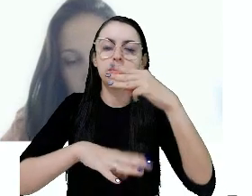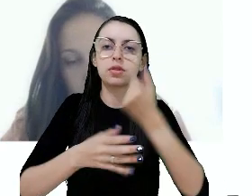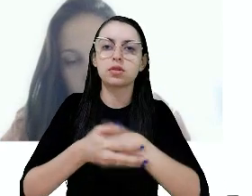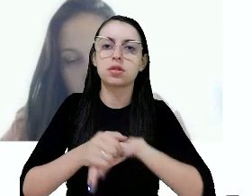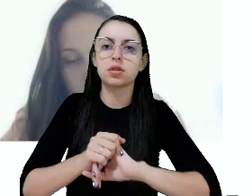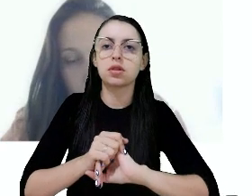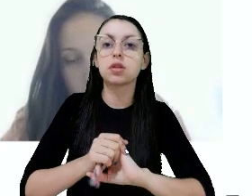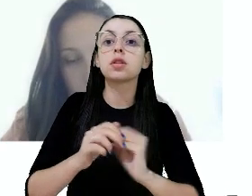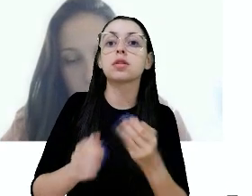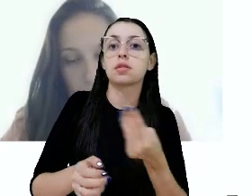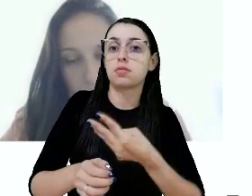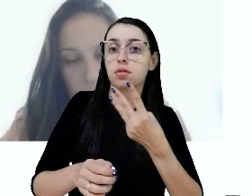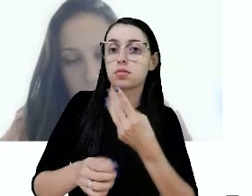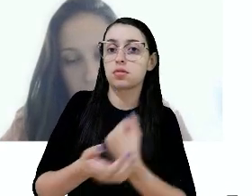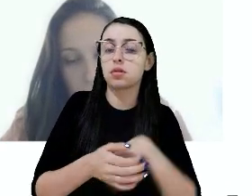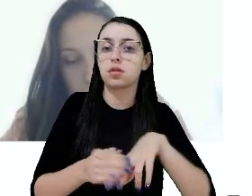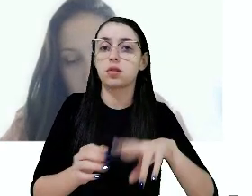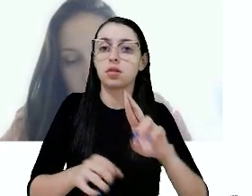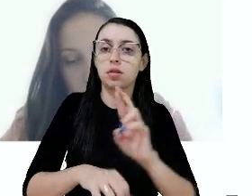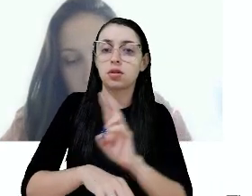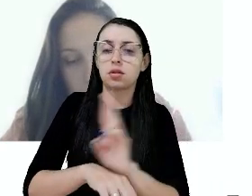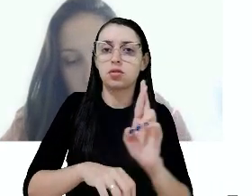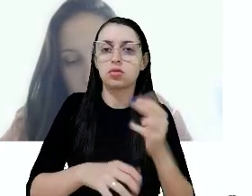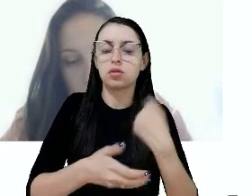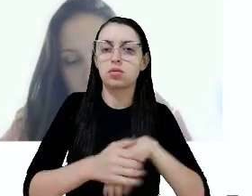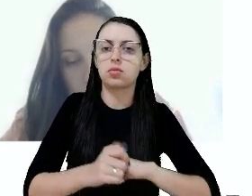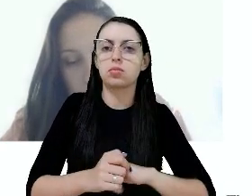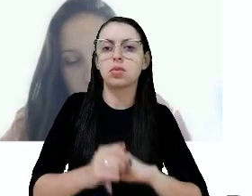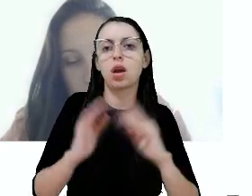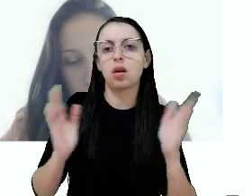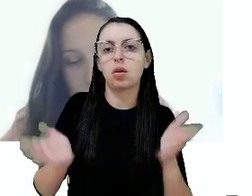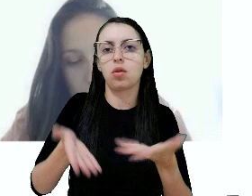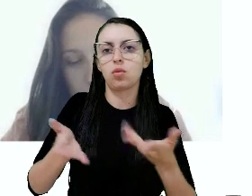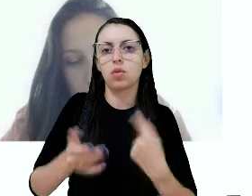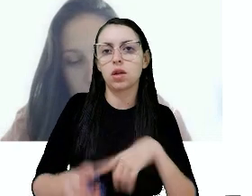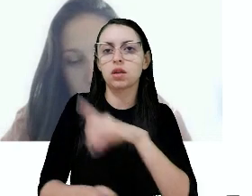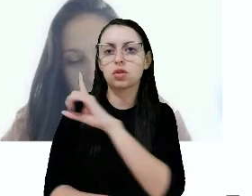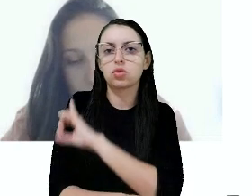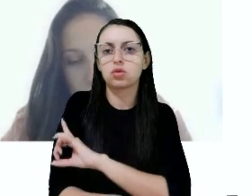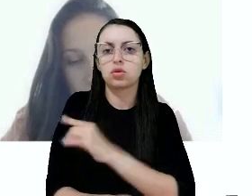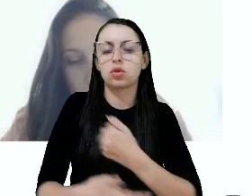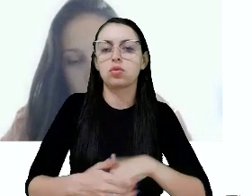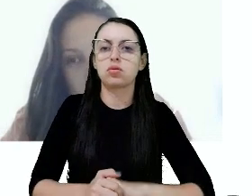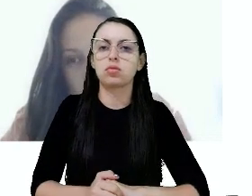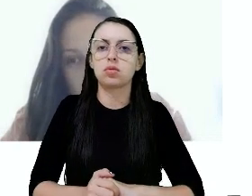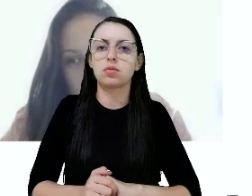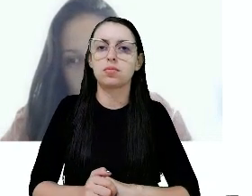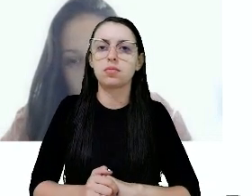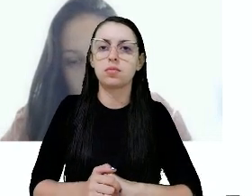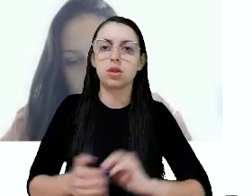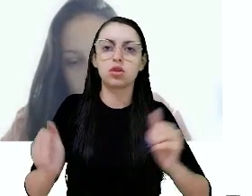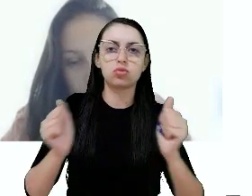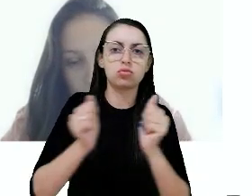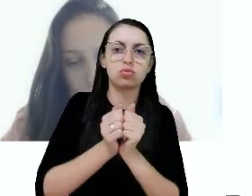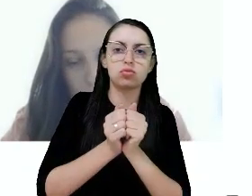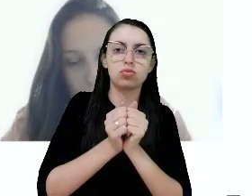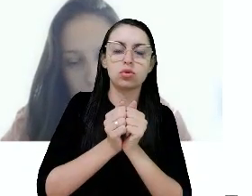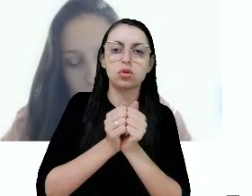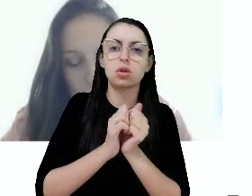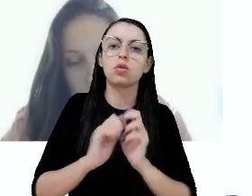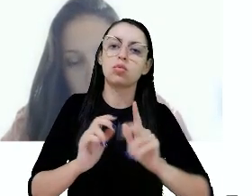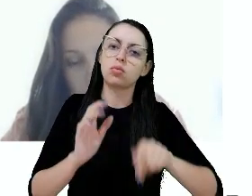também da Terceira Região, onde estou atualmente diretora. Então, essa união nos